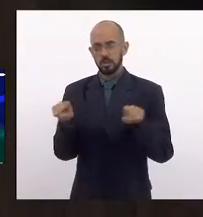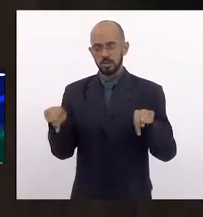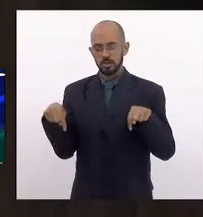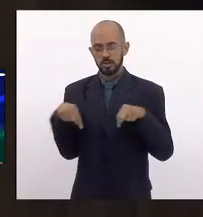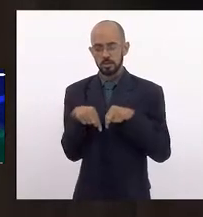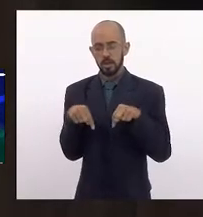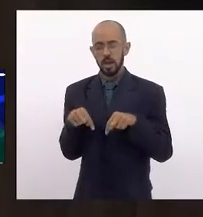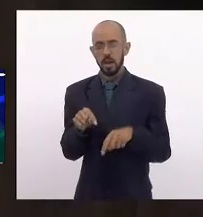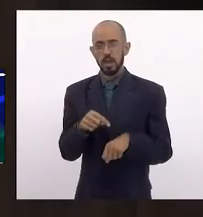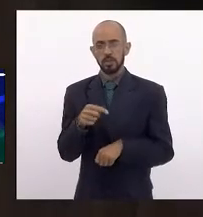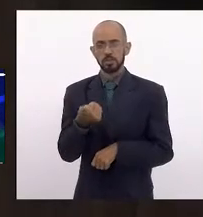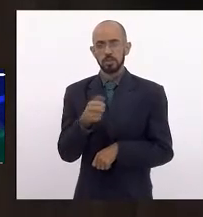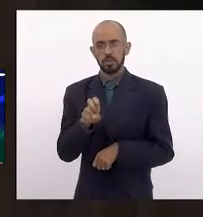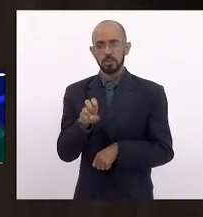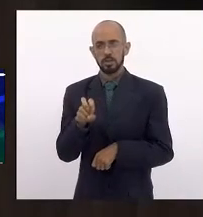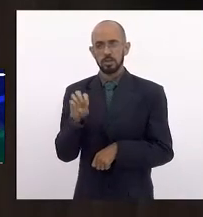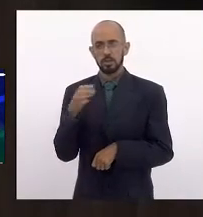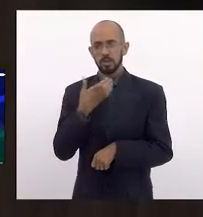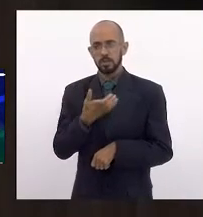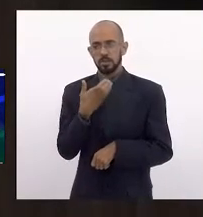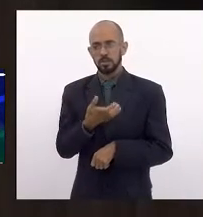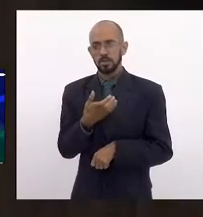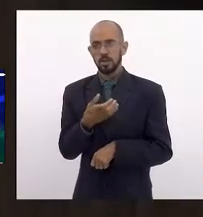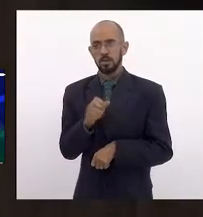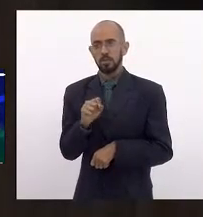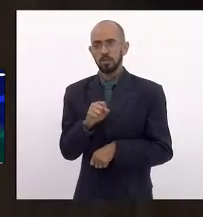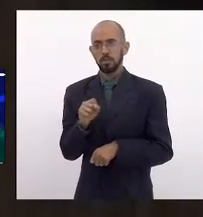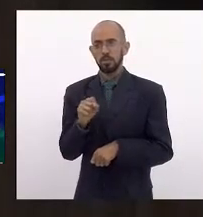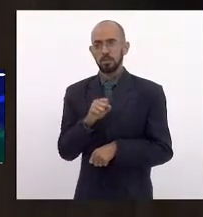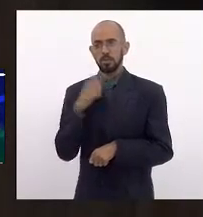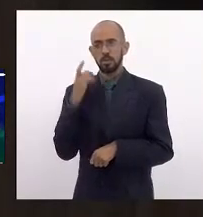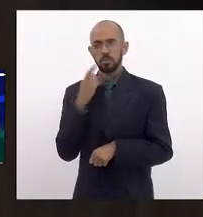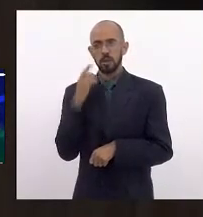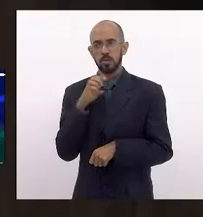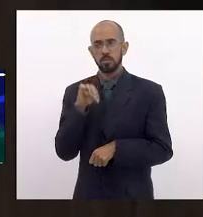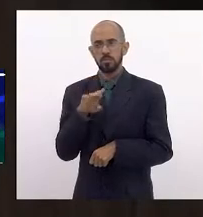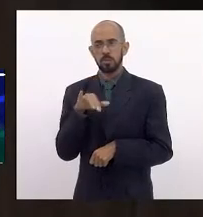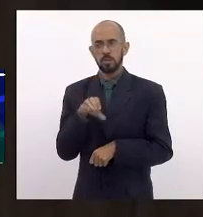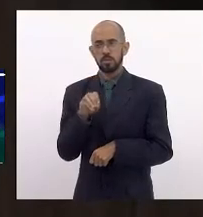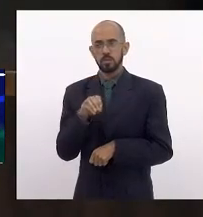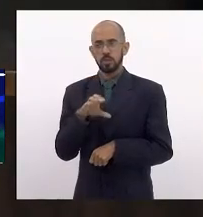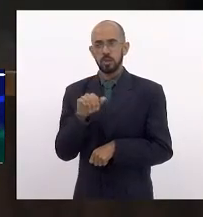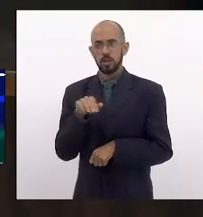comissões 15 dezembro de 2021 Deputado mais canela seu presidente